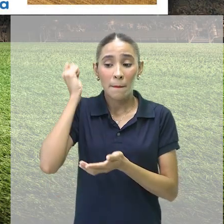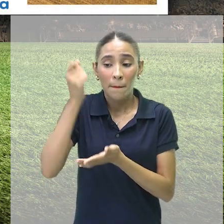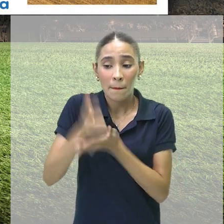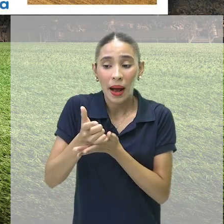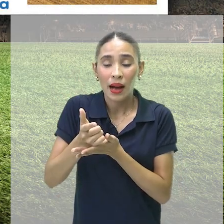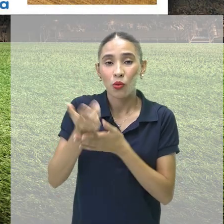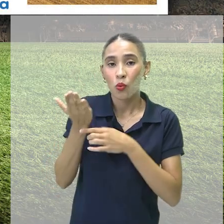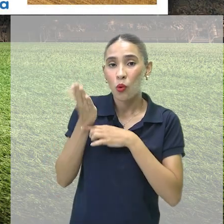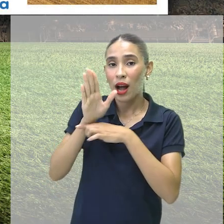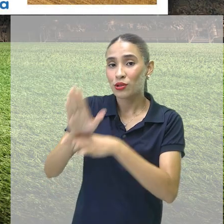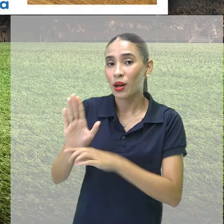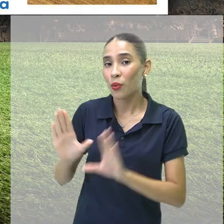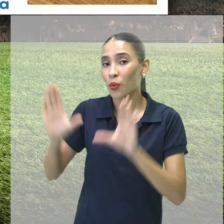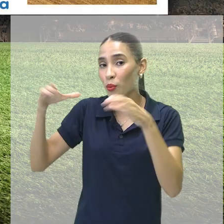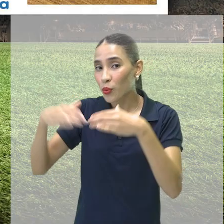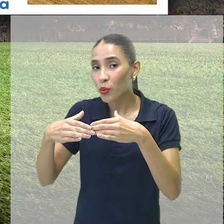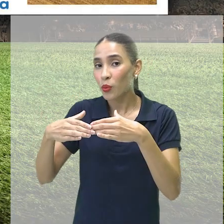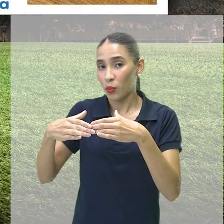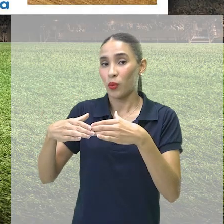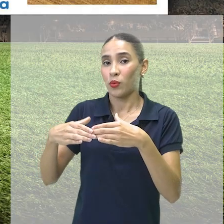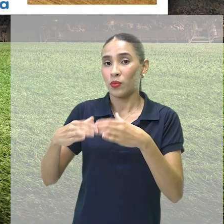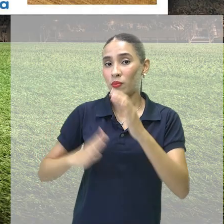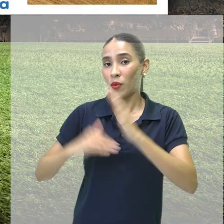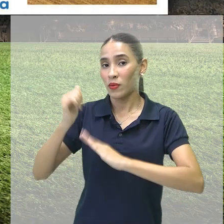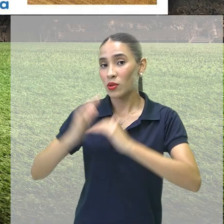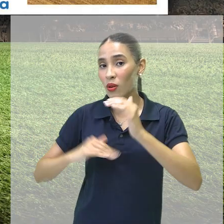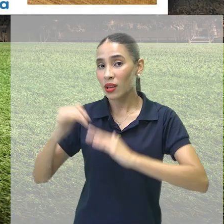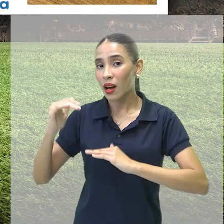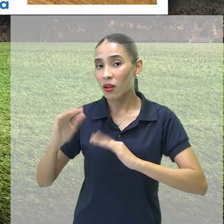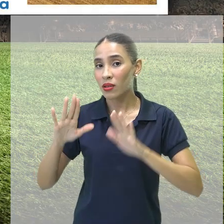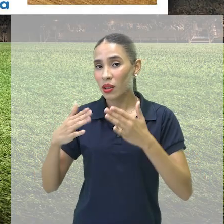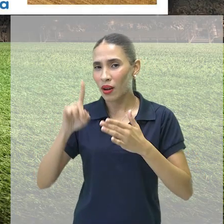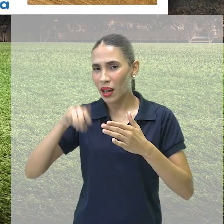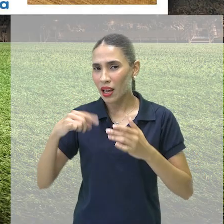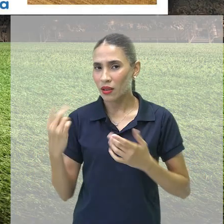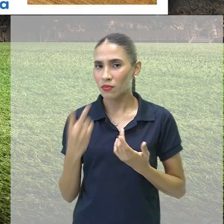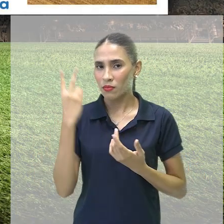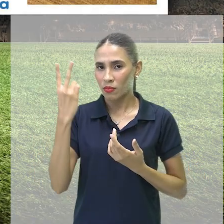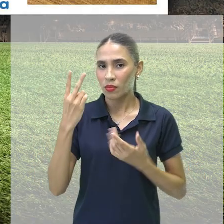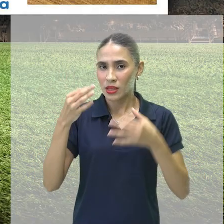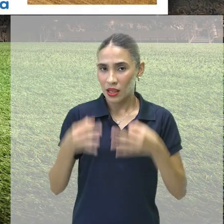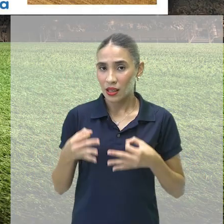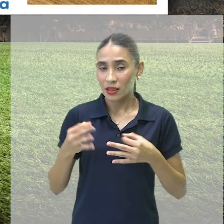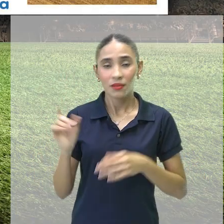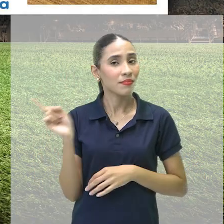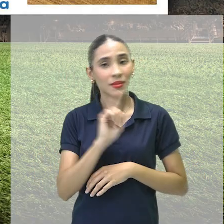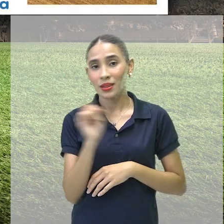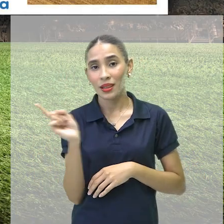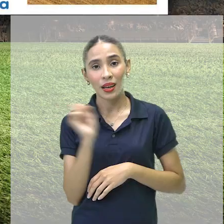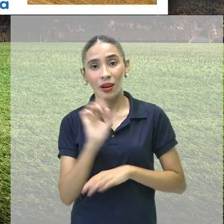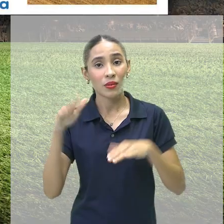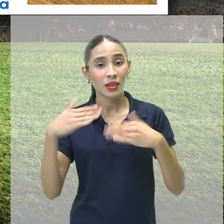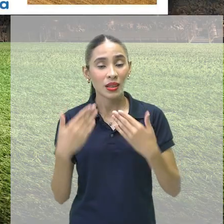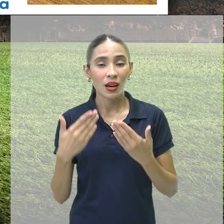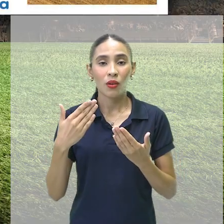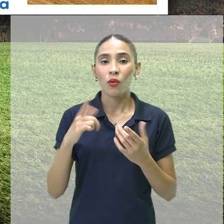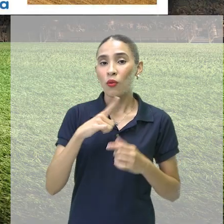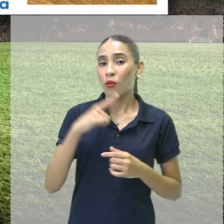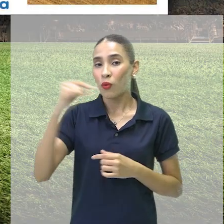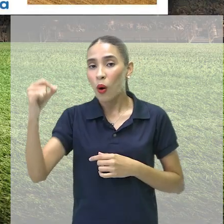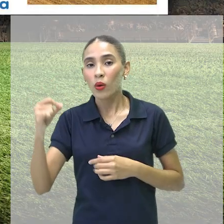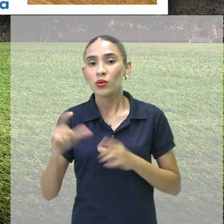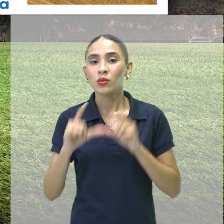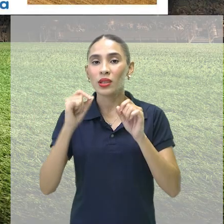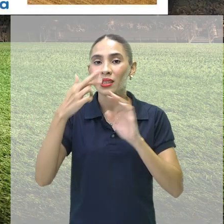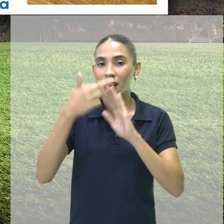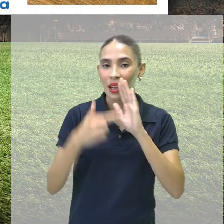um time, para favorecer um atleta. Será que é uma vitória justa? Não é. Então, foge novamente do princípio do